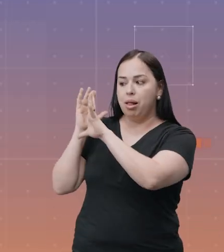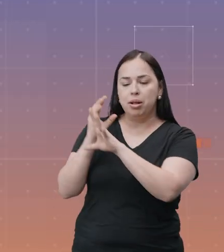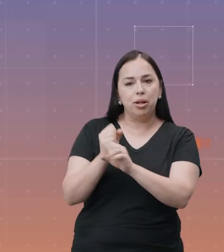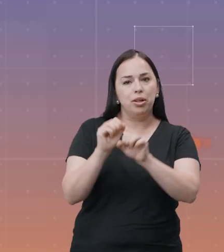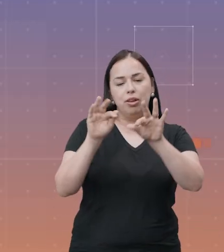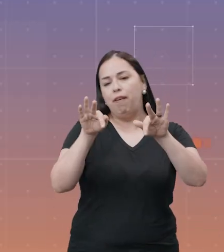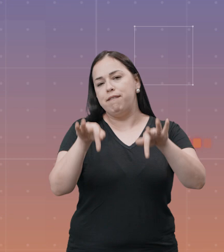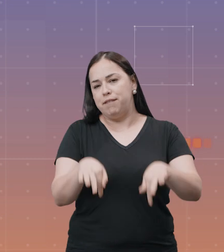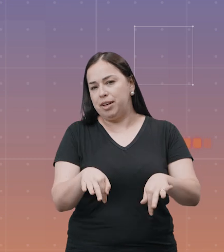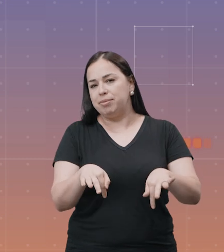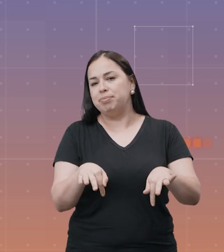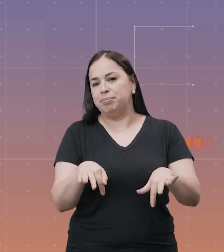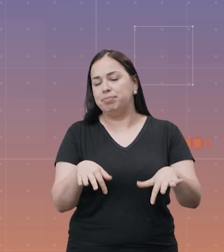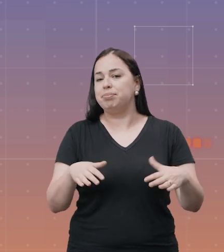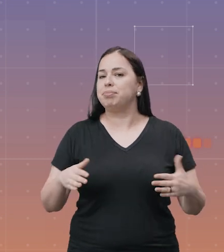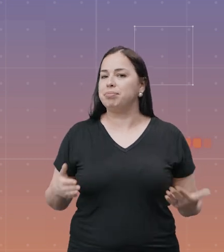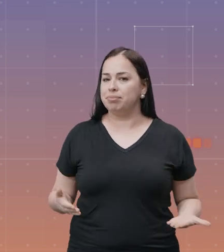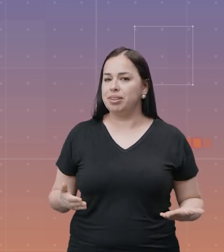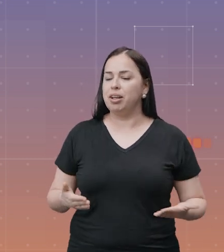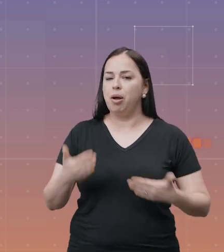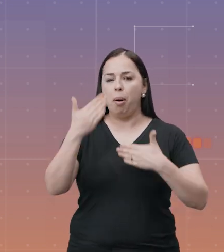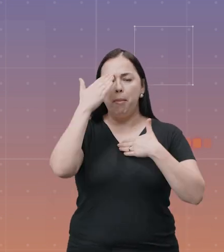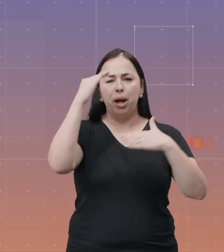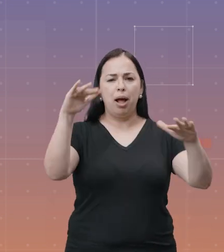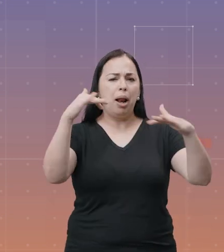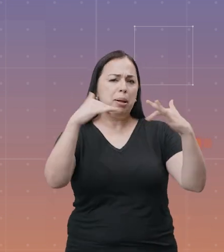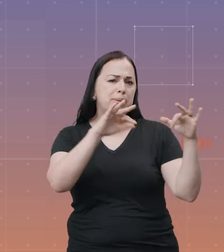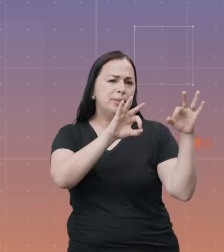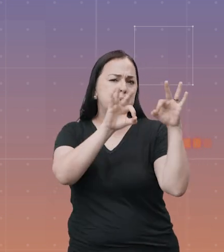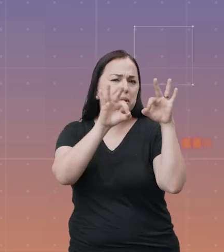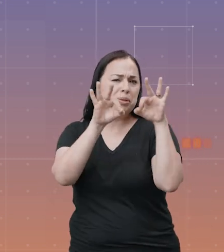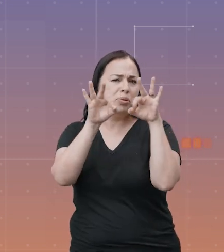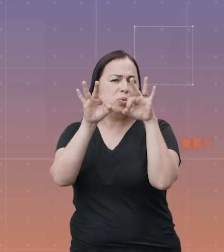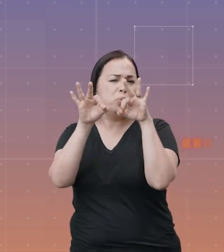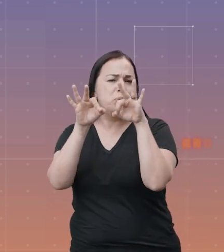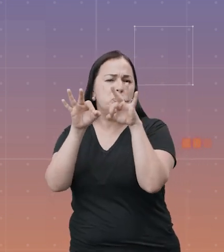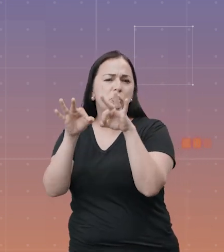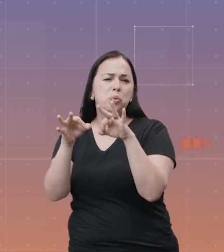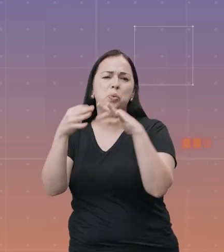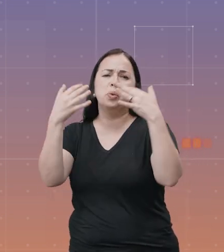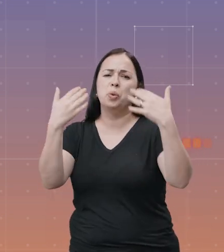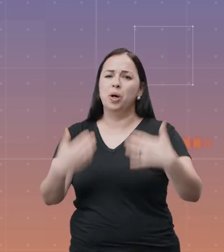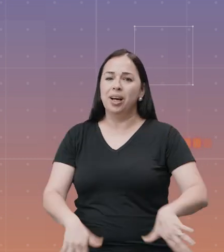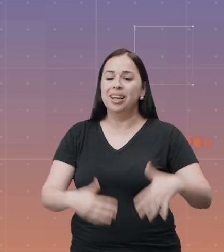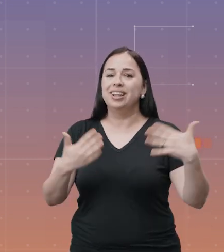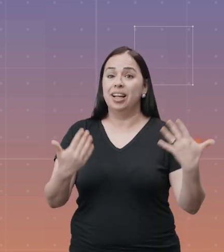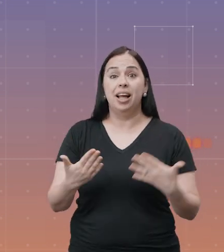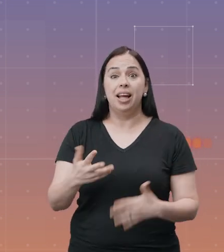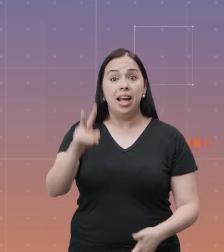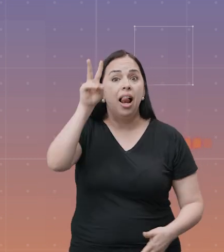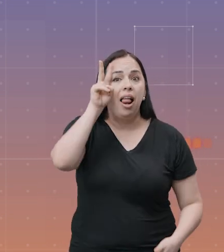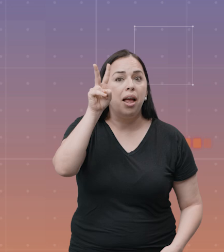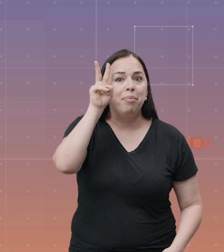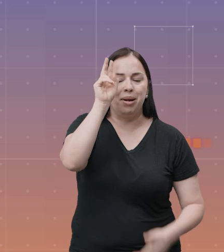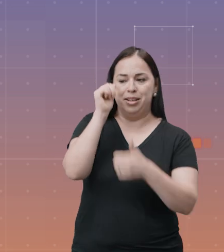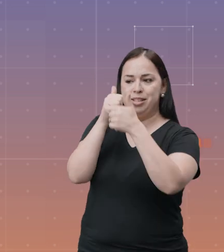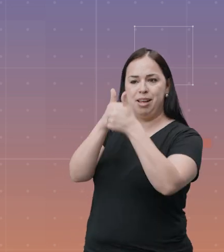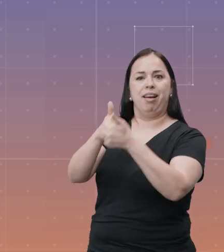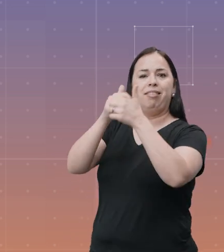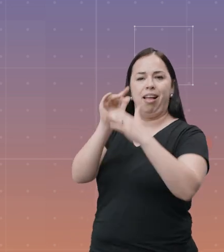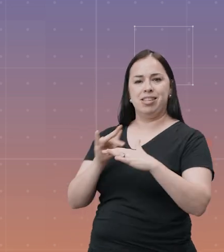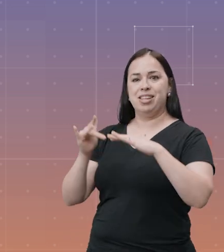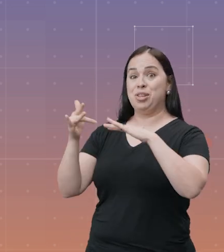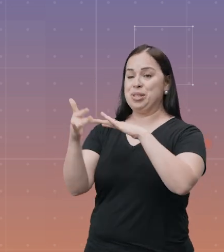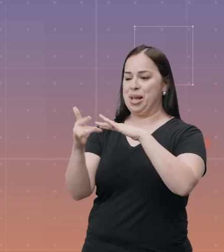chegamos ao fim de mais um dia de retrospectiva. Muito obrigado a você que nos acompanhou durante toda essa semana. Não se esqueça de nos